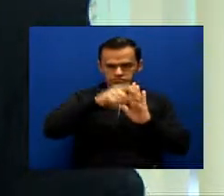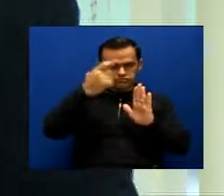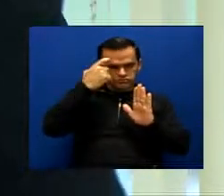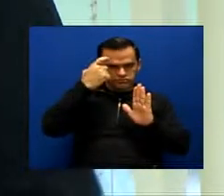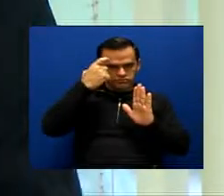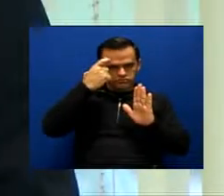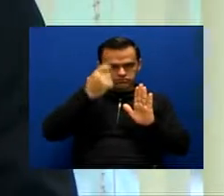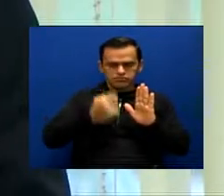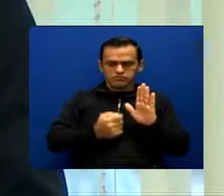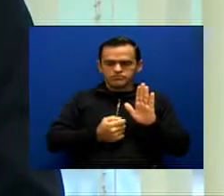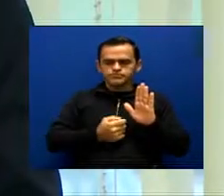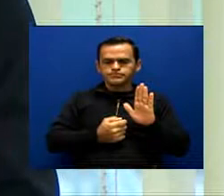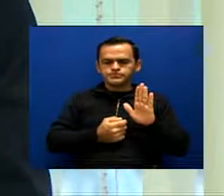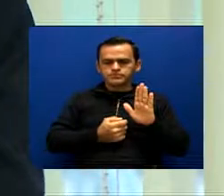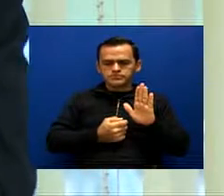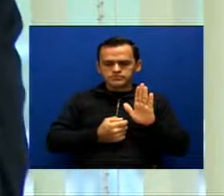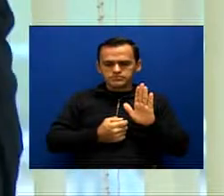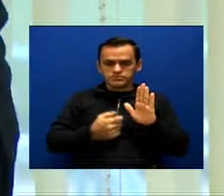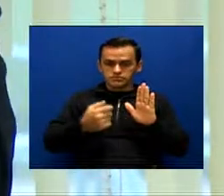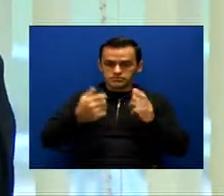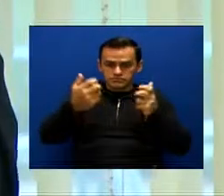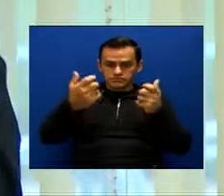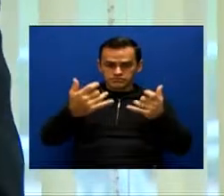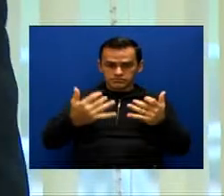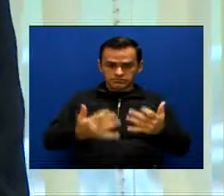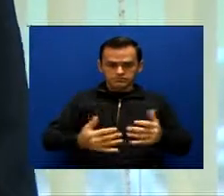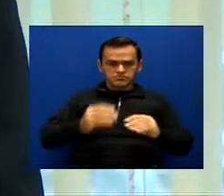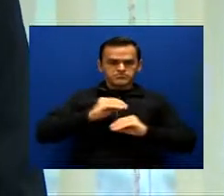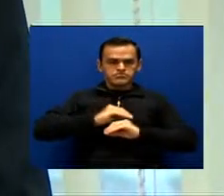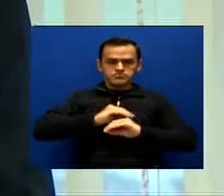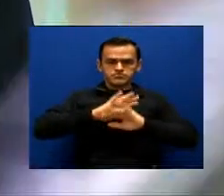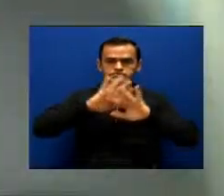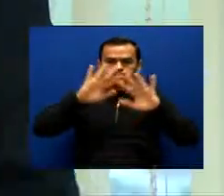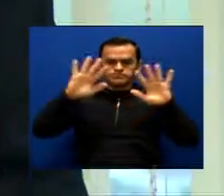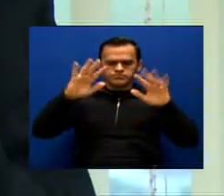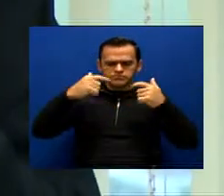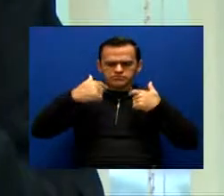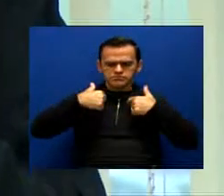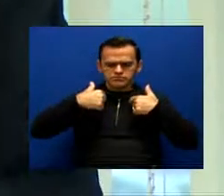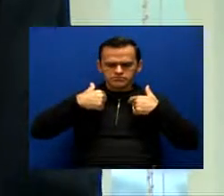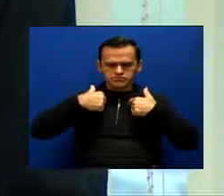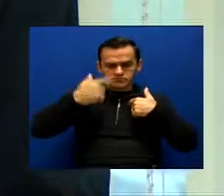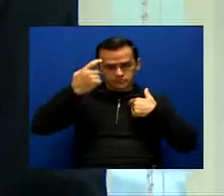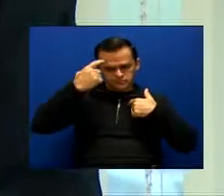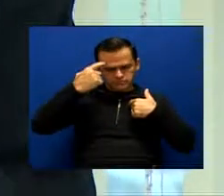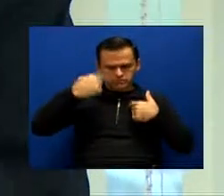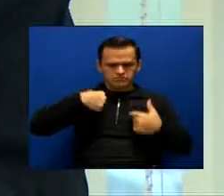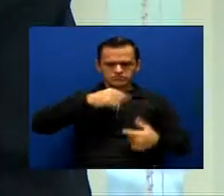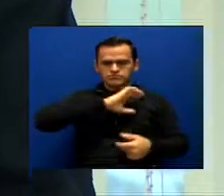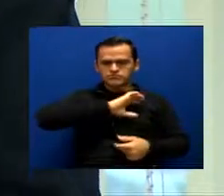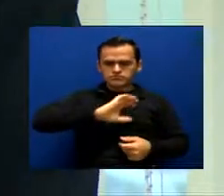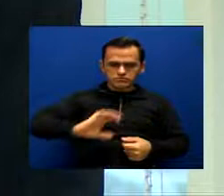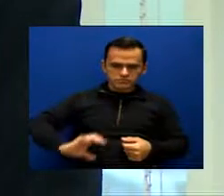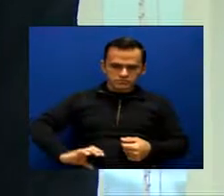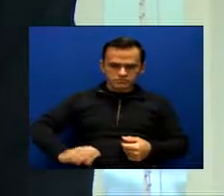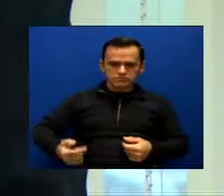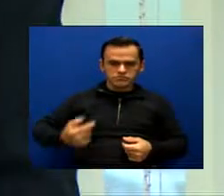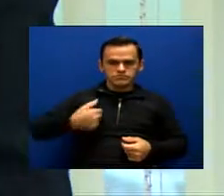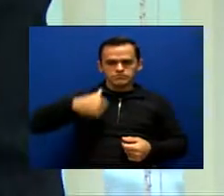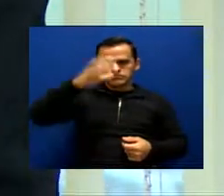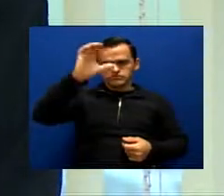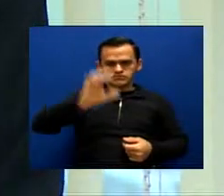assistem, eu quero deixar mais uma vez claro o meu posicionamento. Sou cristão, sou